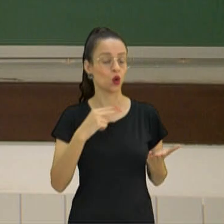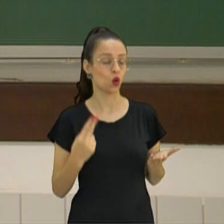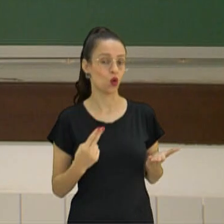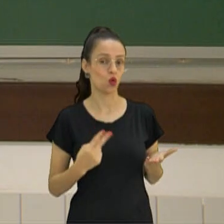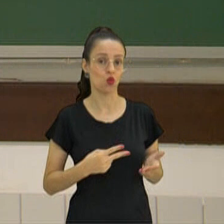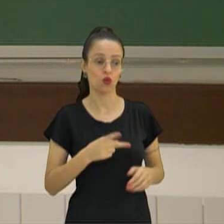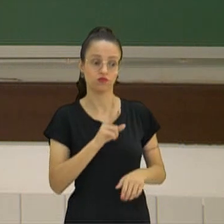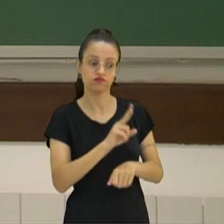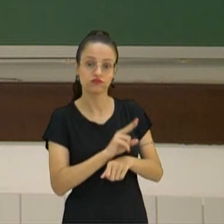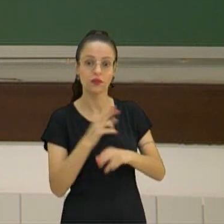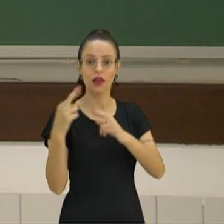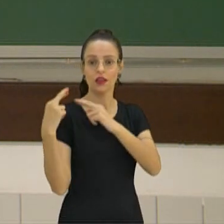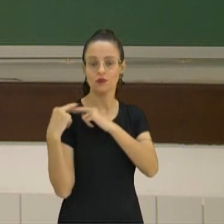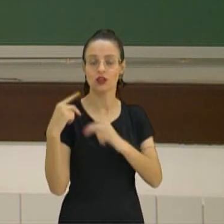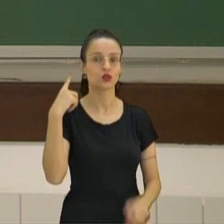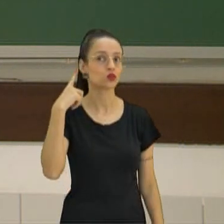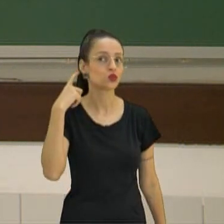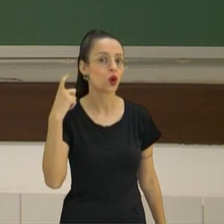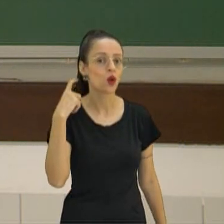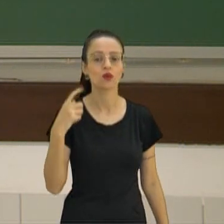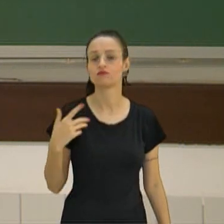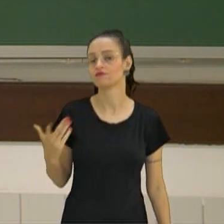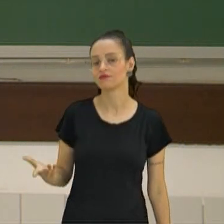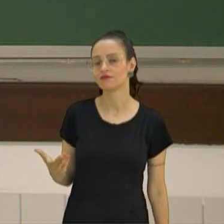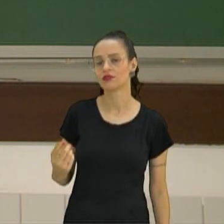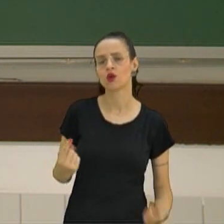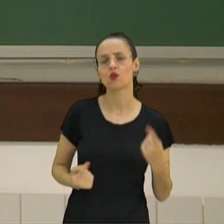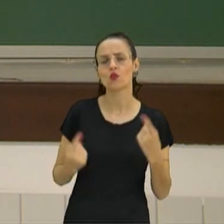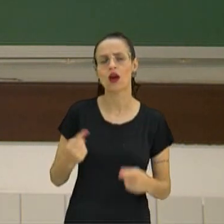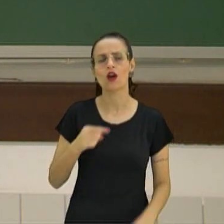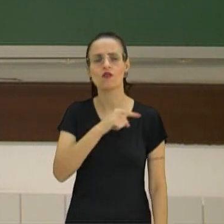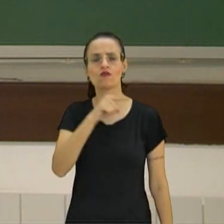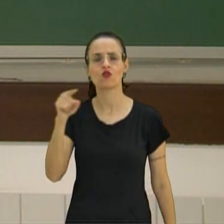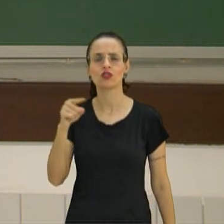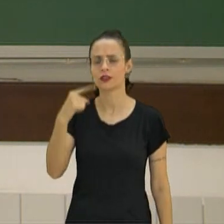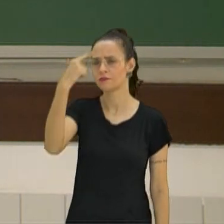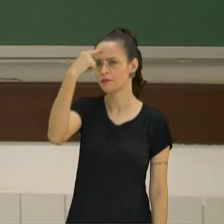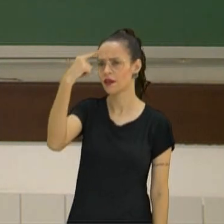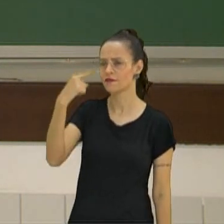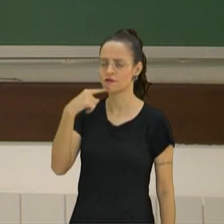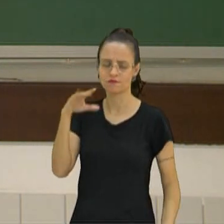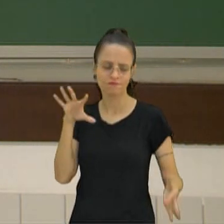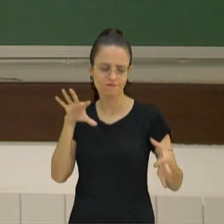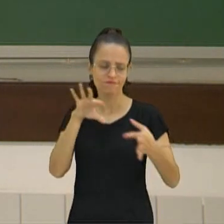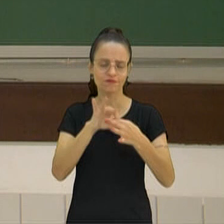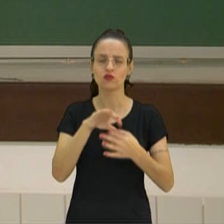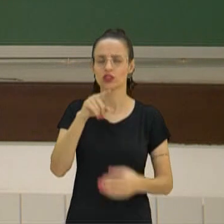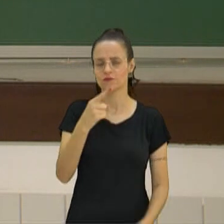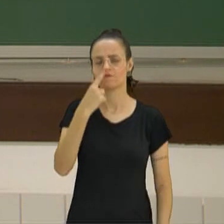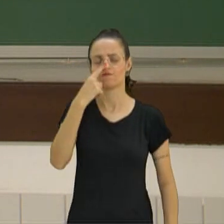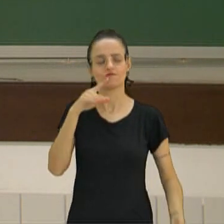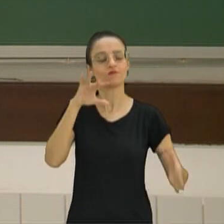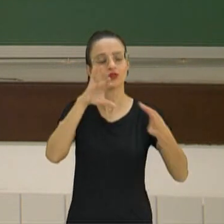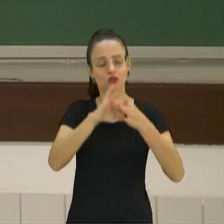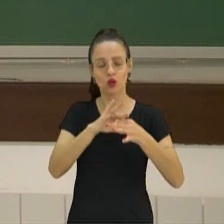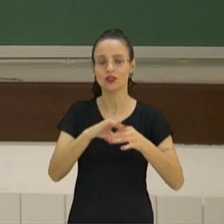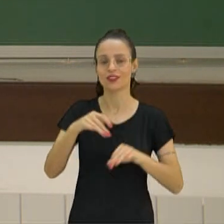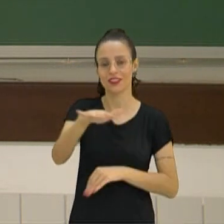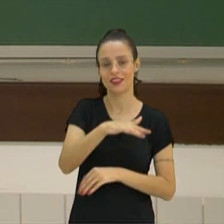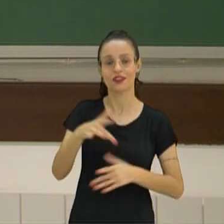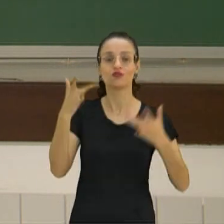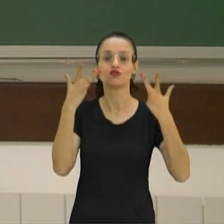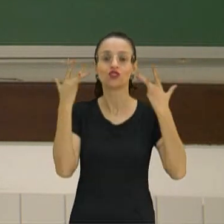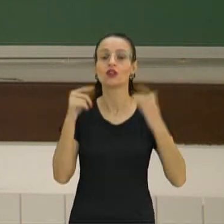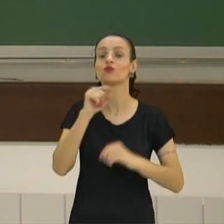cuidar lá do som, sonoplastia que a gente viu. Qual que é o seu talento, então? O que você poderia aplicar na arte do teatro? O